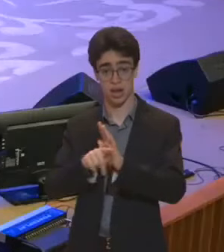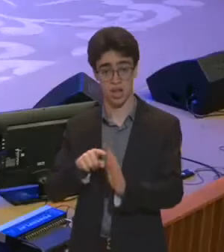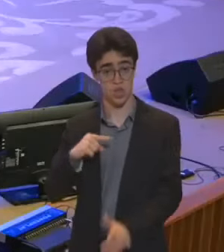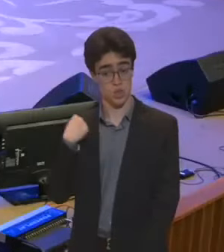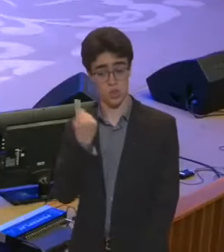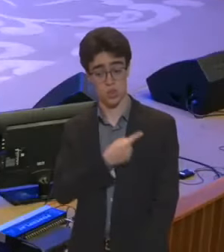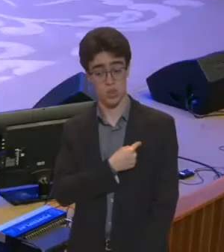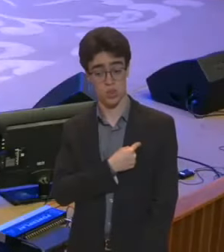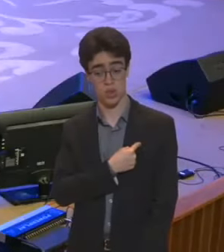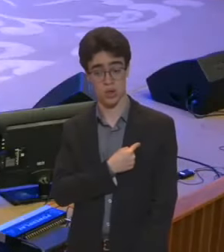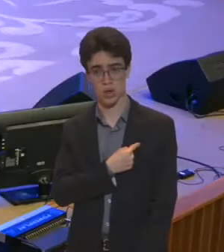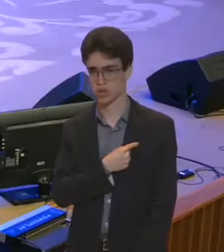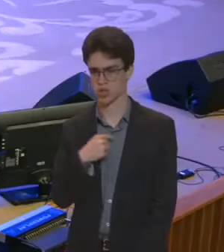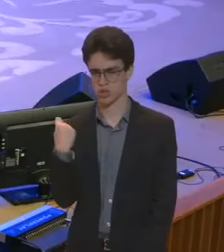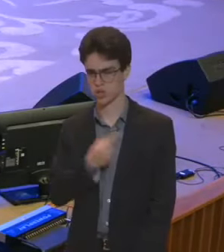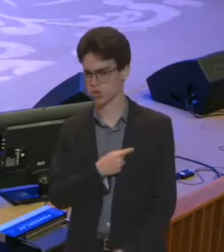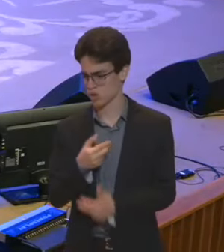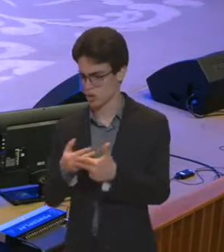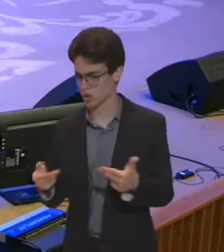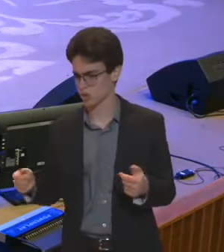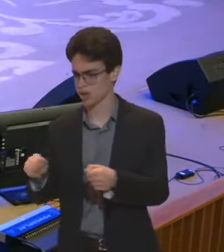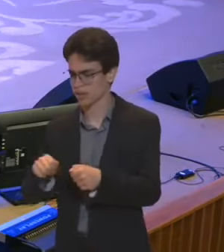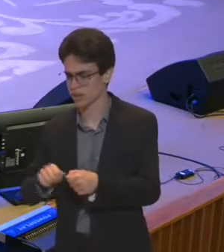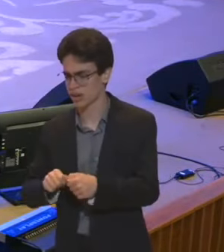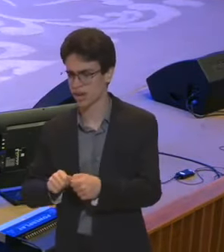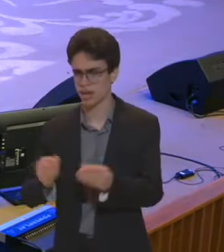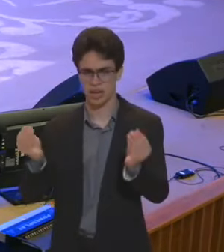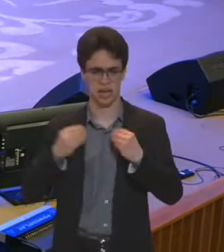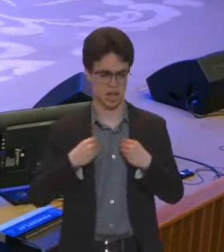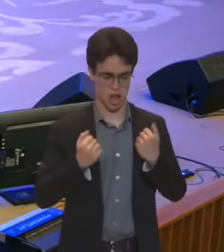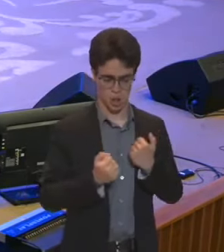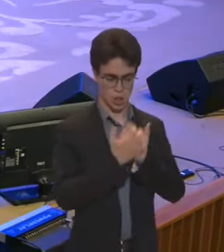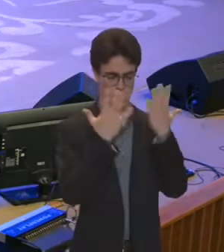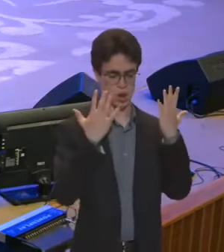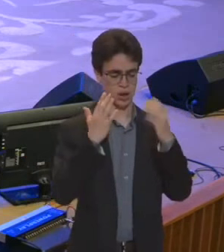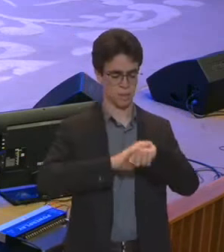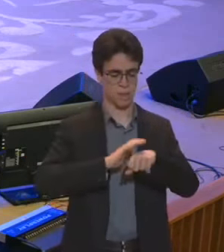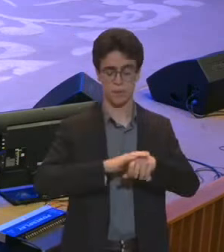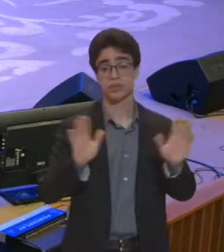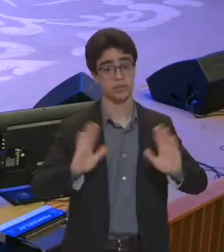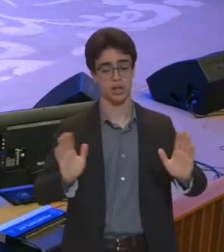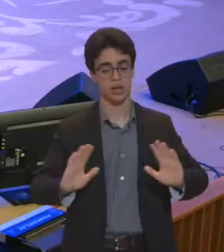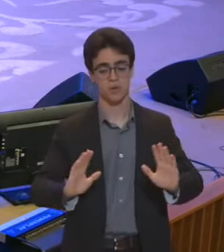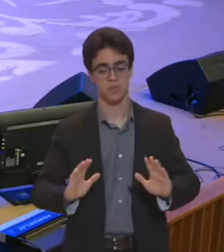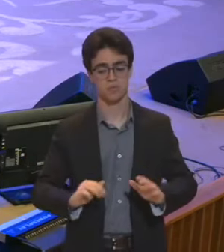não de obras, para que ninguém se glorie.